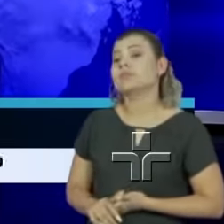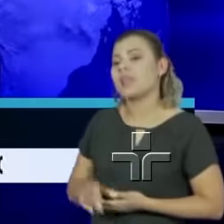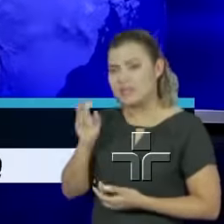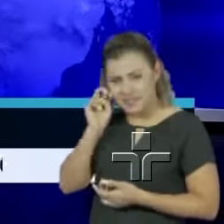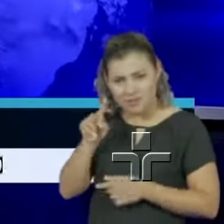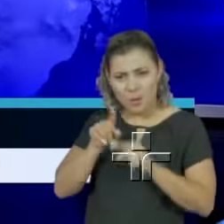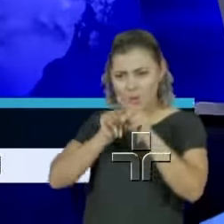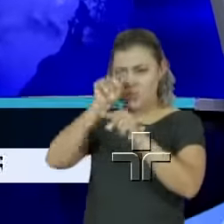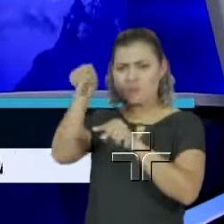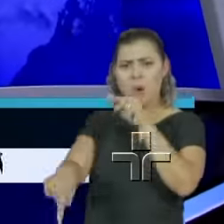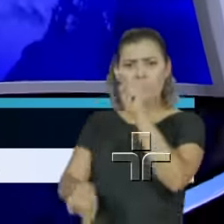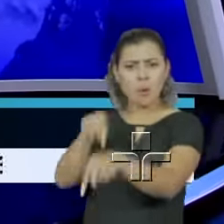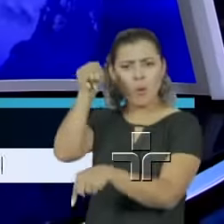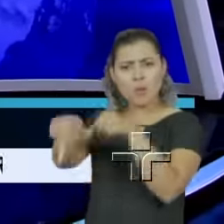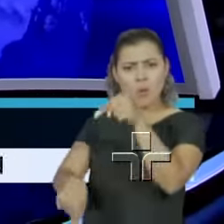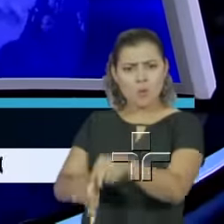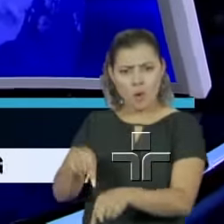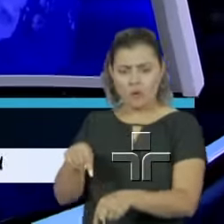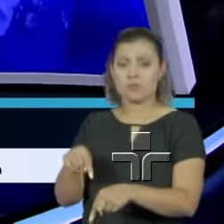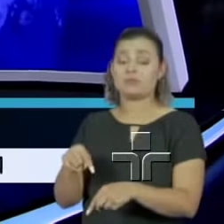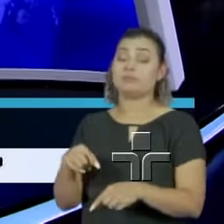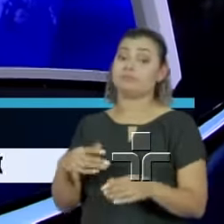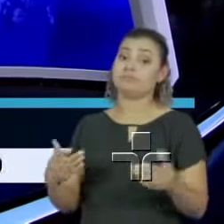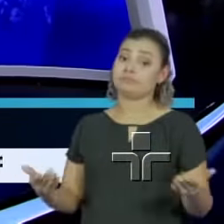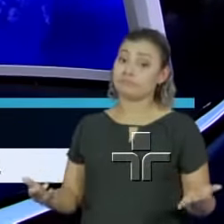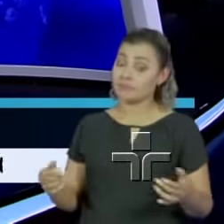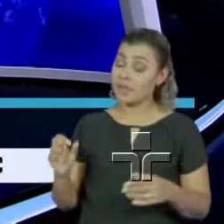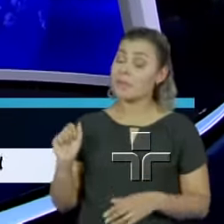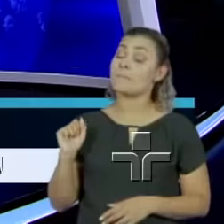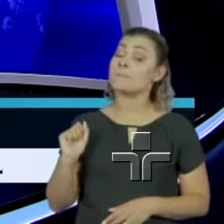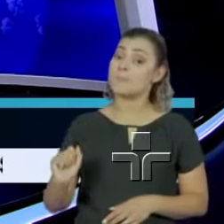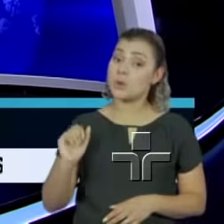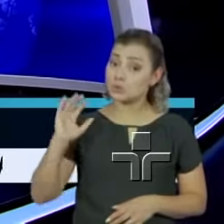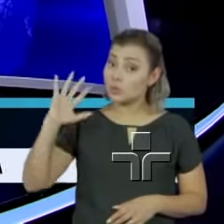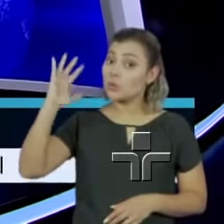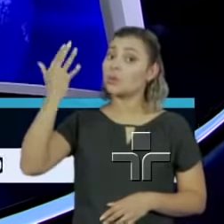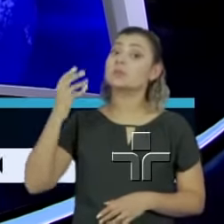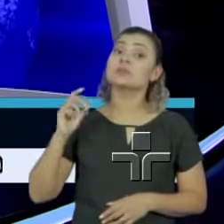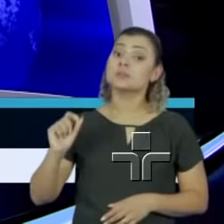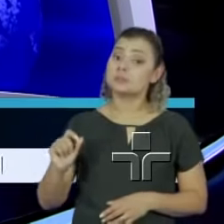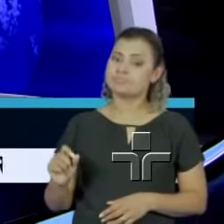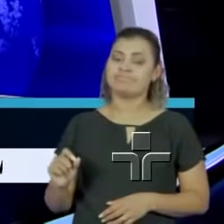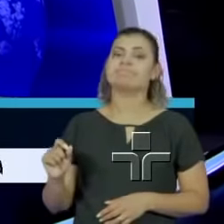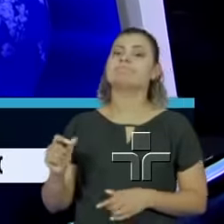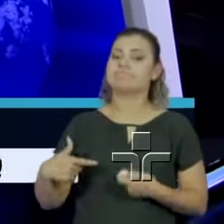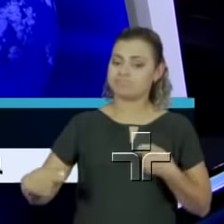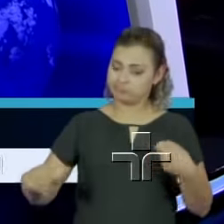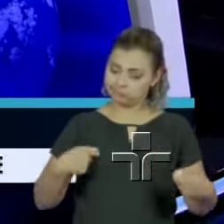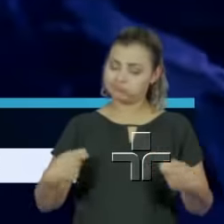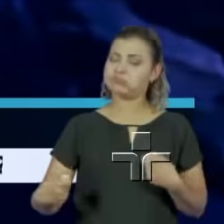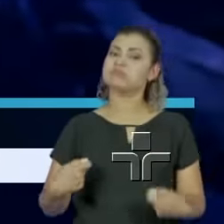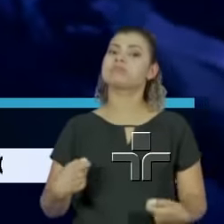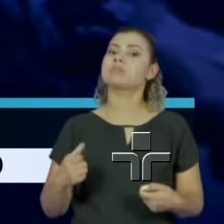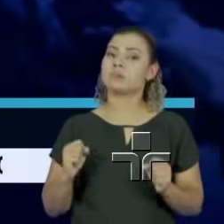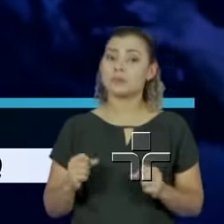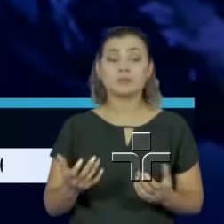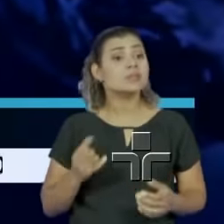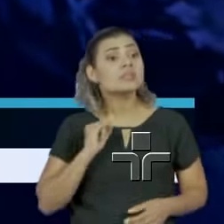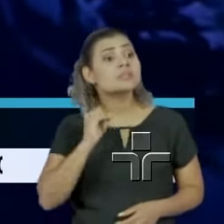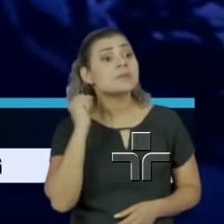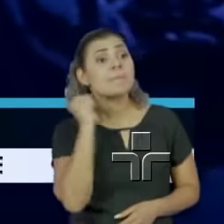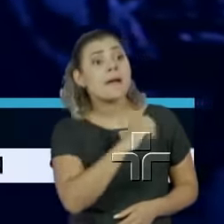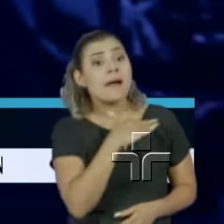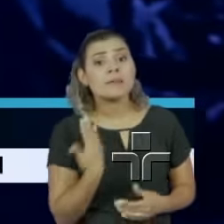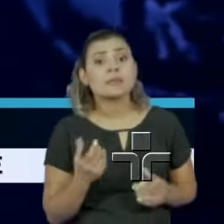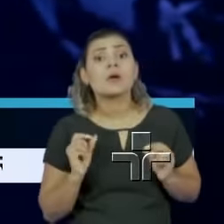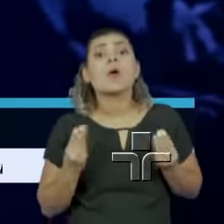foguetes Katyushas, né, numa circunstância específica, pode ser o desatador de um conflito dessa natureza. Sim, porque se atinge alguém, mata alguém. Exatamente.